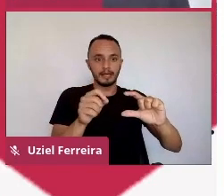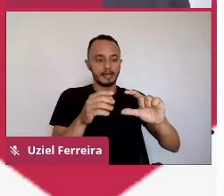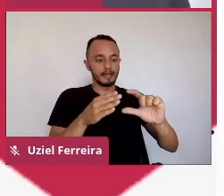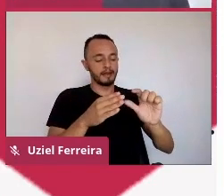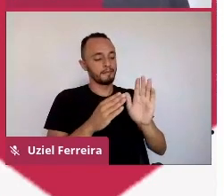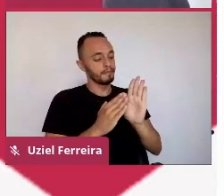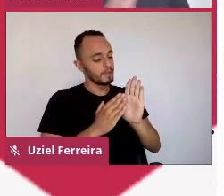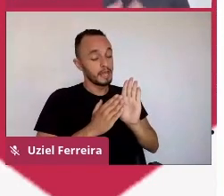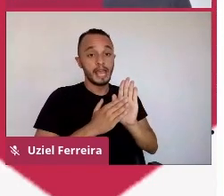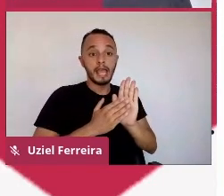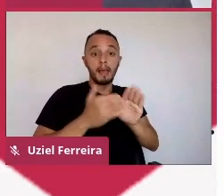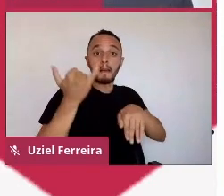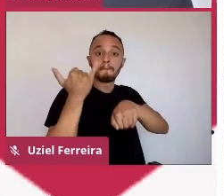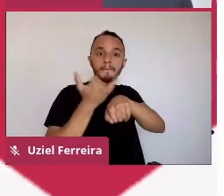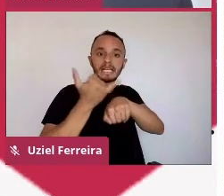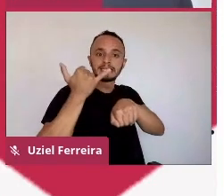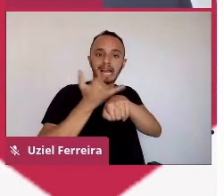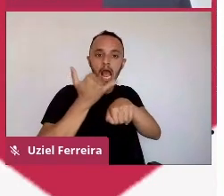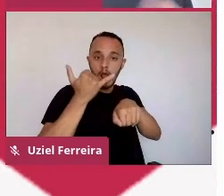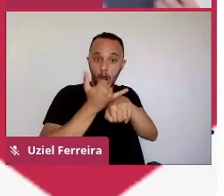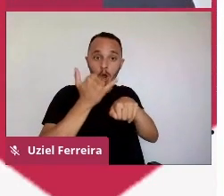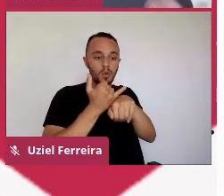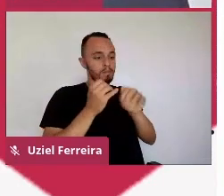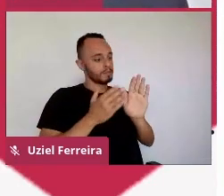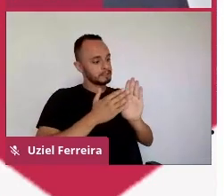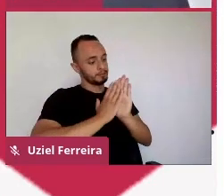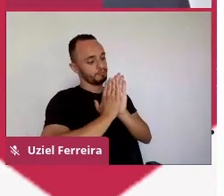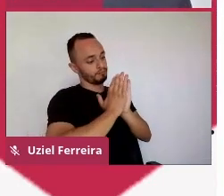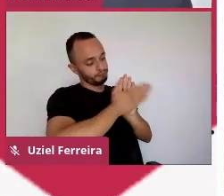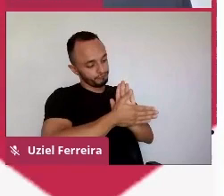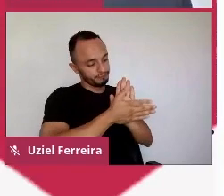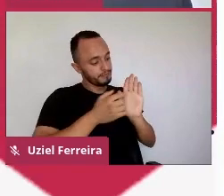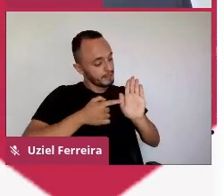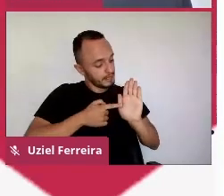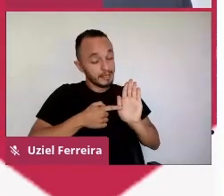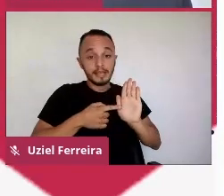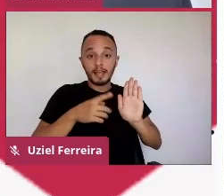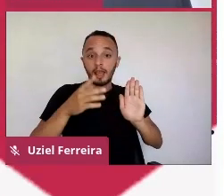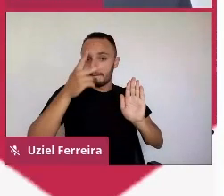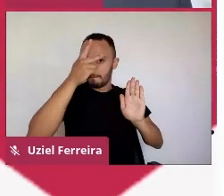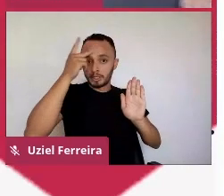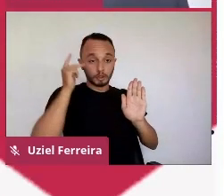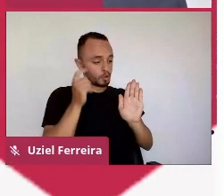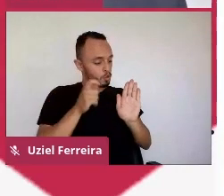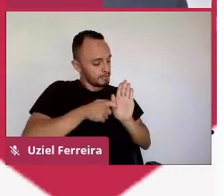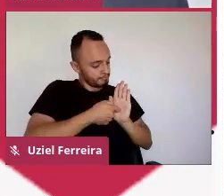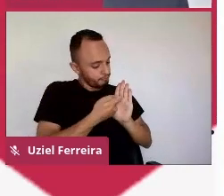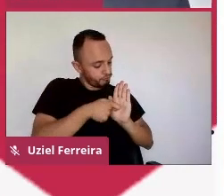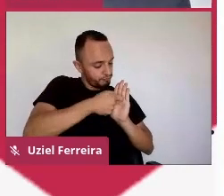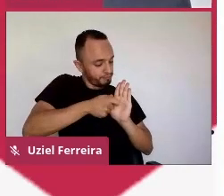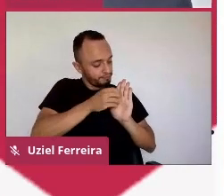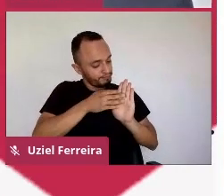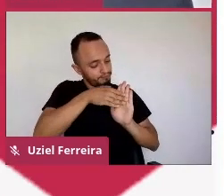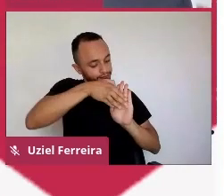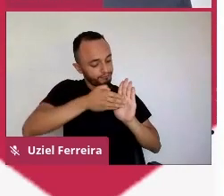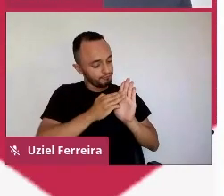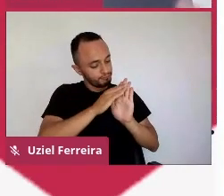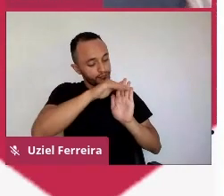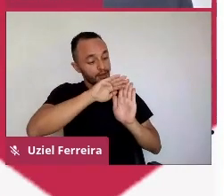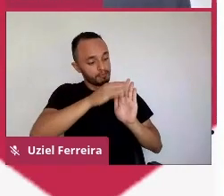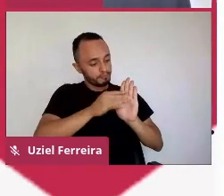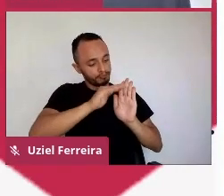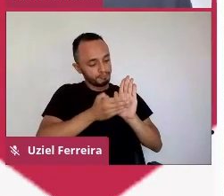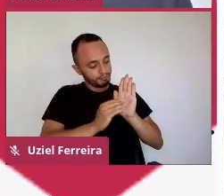na técnica de buril. As estampas de camisetas que a gente tanto usa são também gravura,